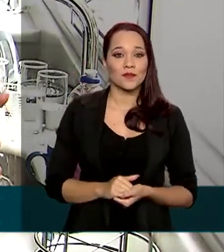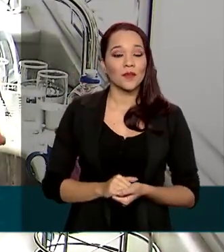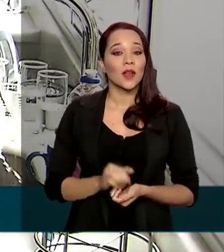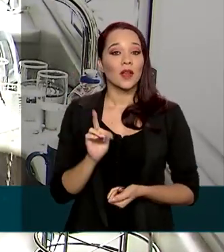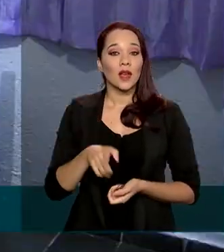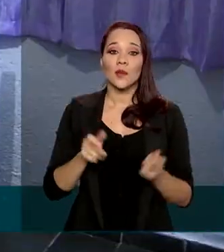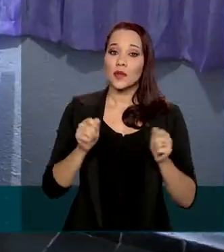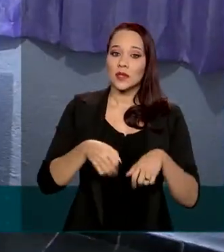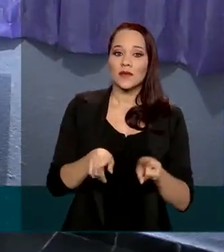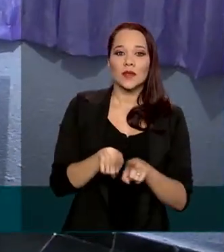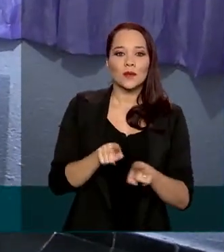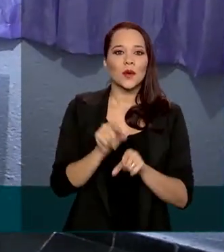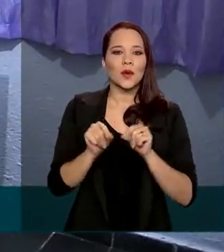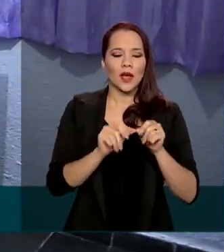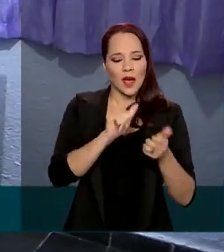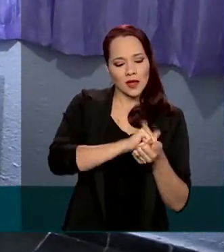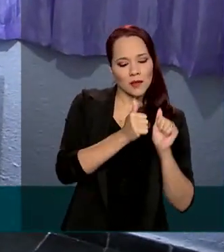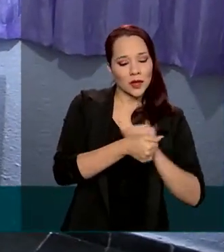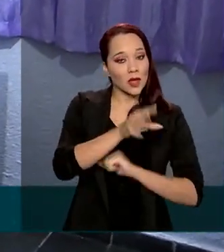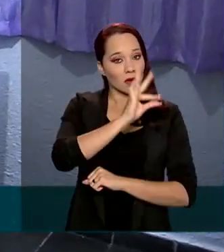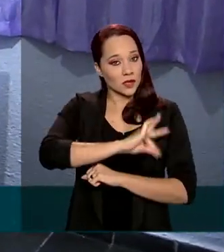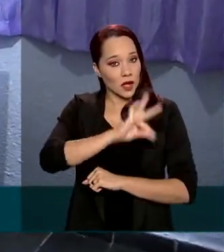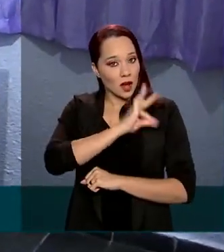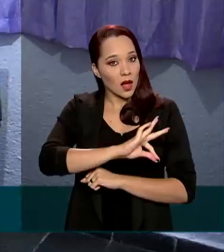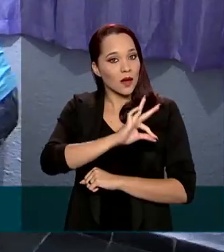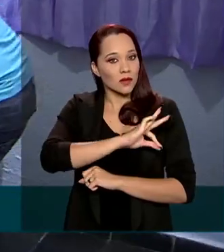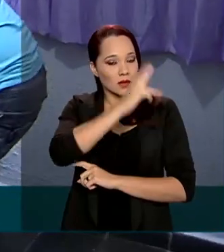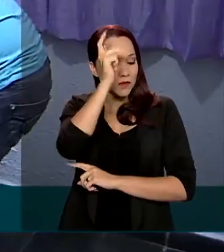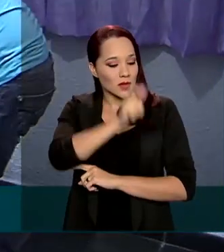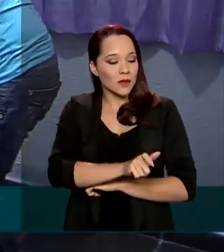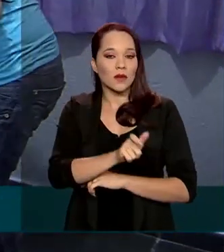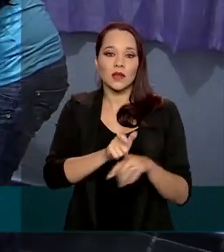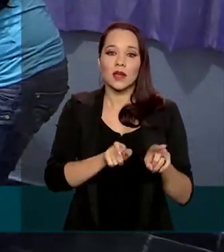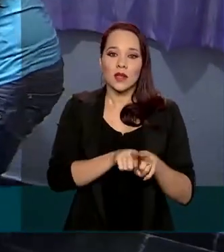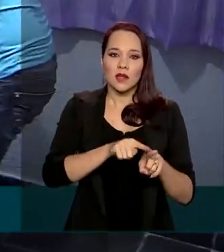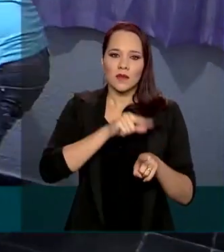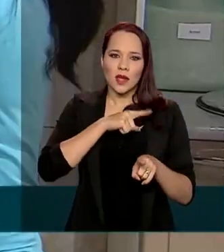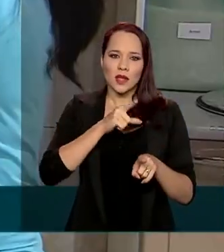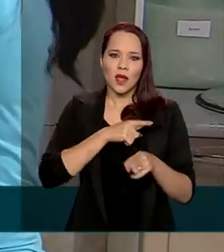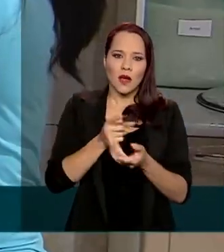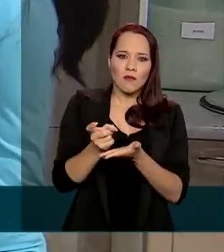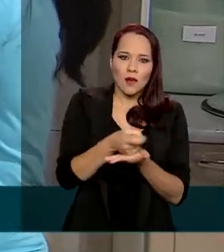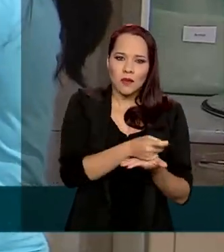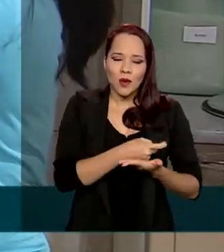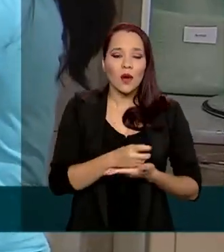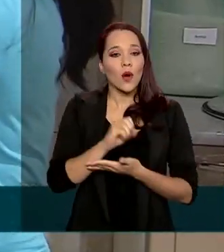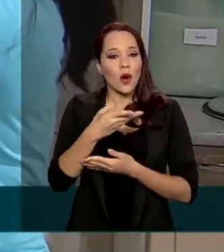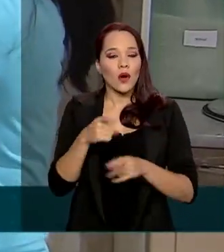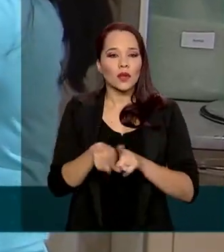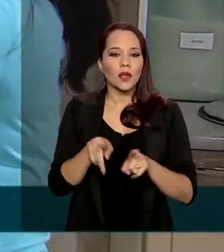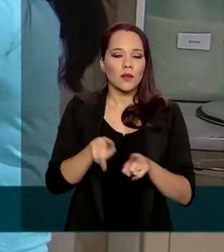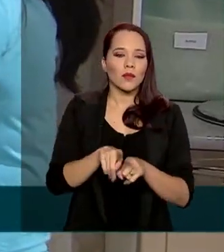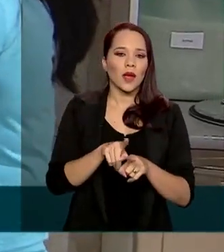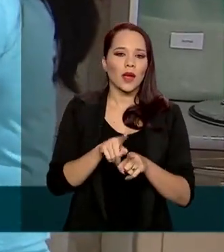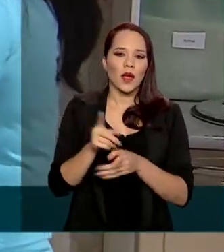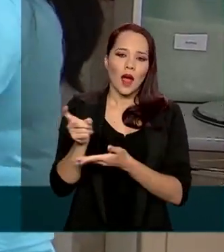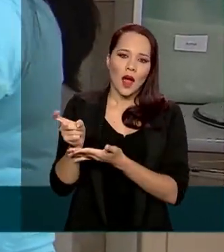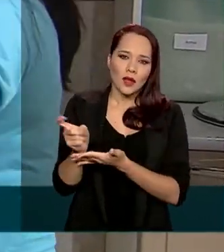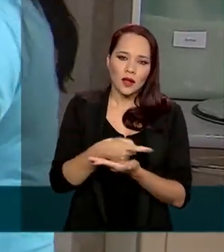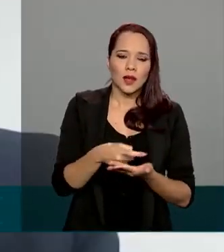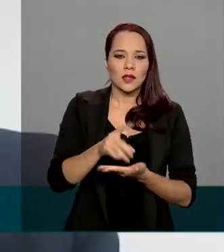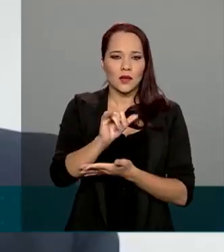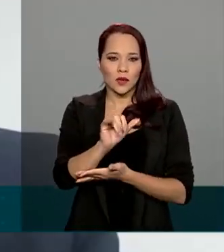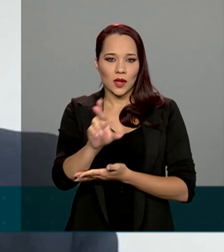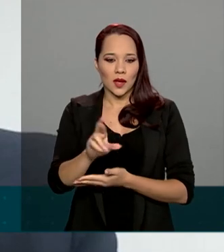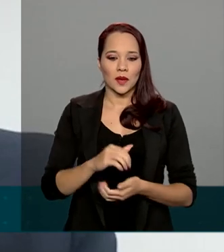Será possível também ajustar o salário dos empregados, gerar guias de recolhimento ou a declaração anual de rendimento.